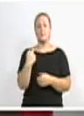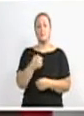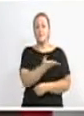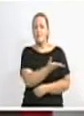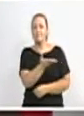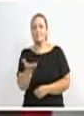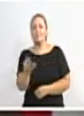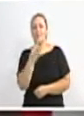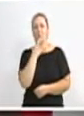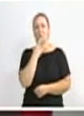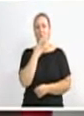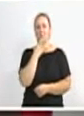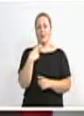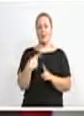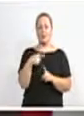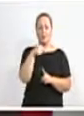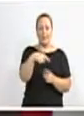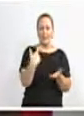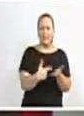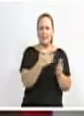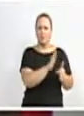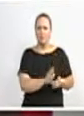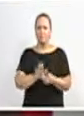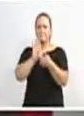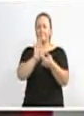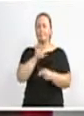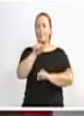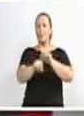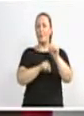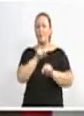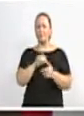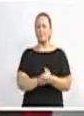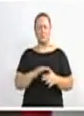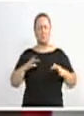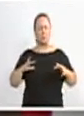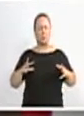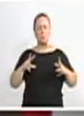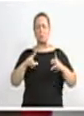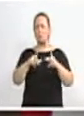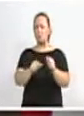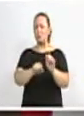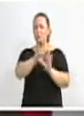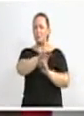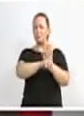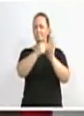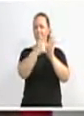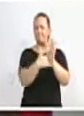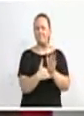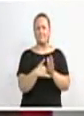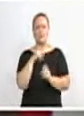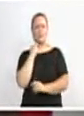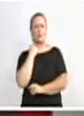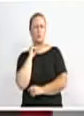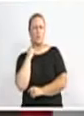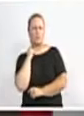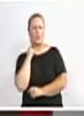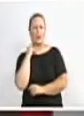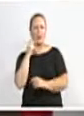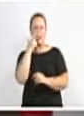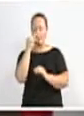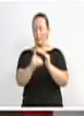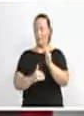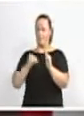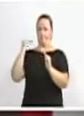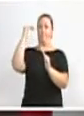os podres da corrupção de alto escalão, principalmente a corrupção de alto escalão a partir